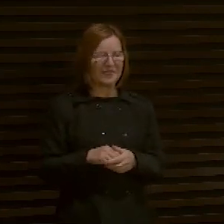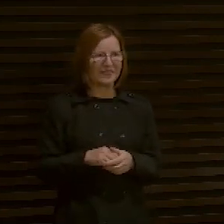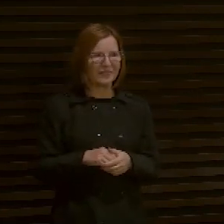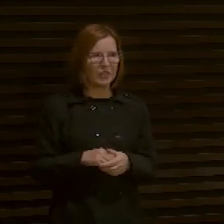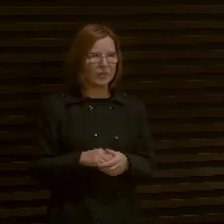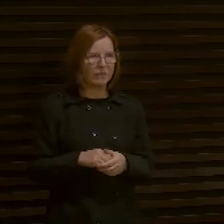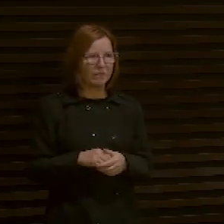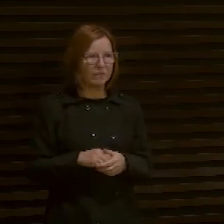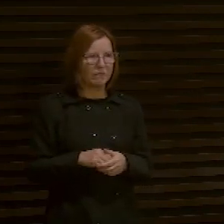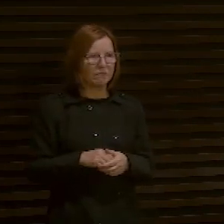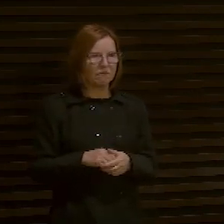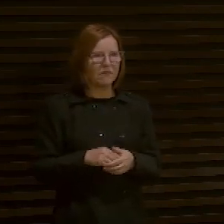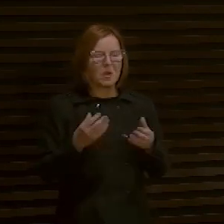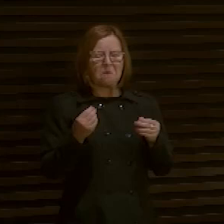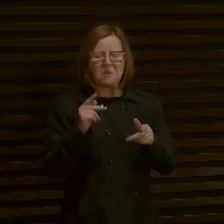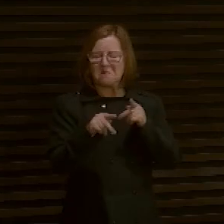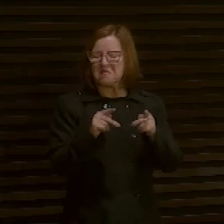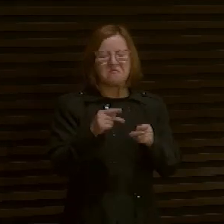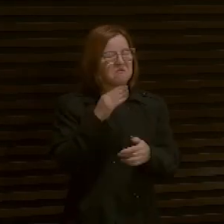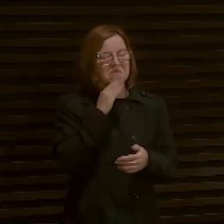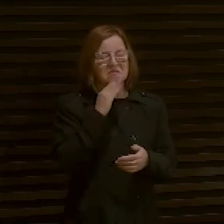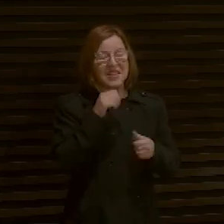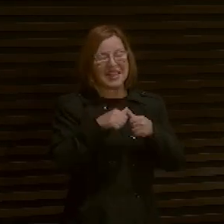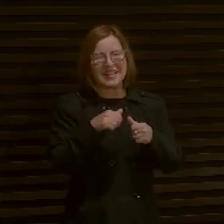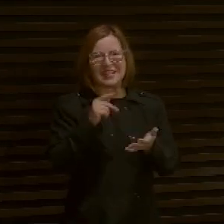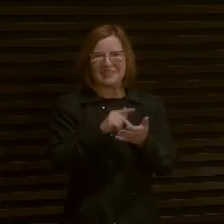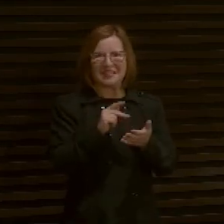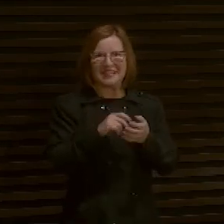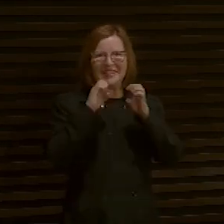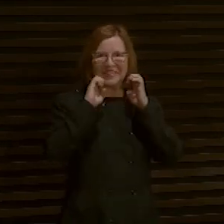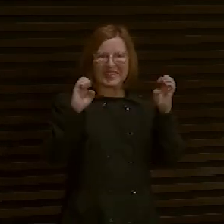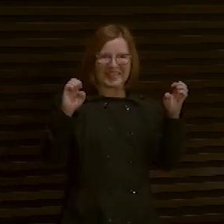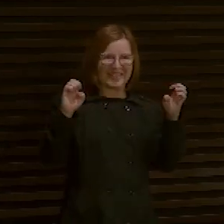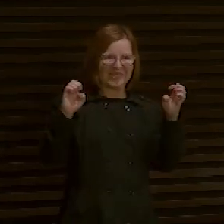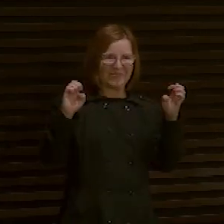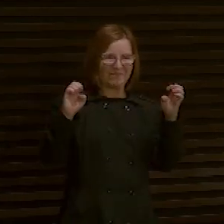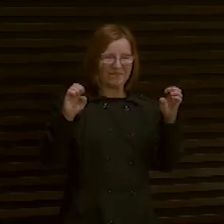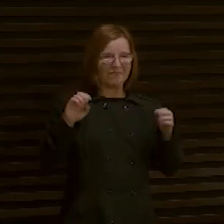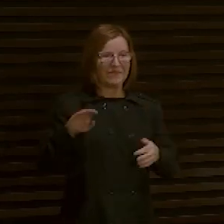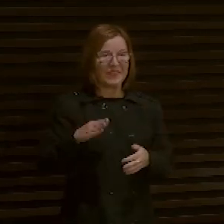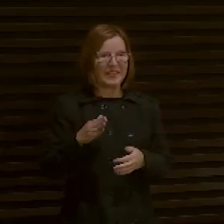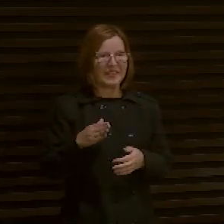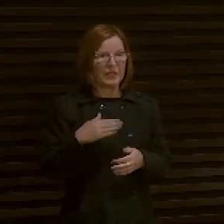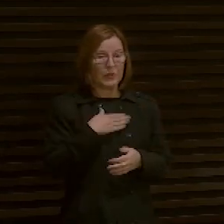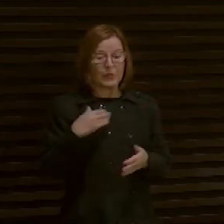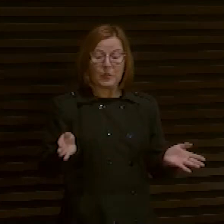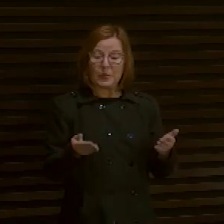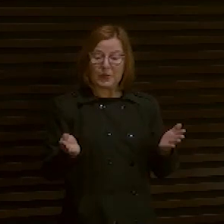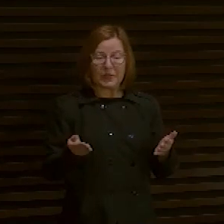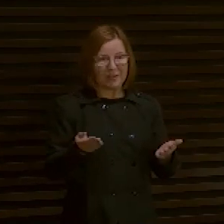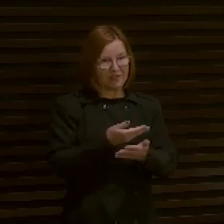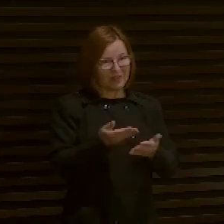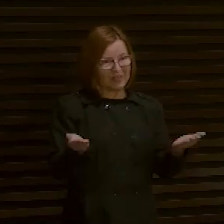Muitos irmãos não conhecem essa verdade do Evangelho, que Deus já proveu o sacrifício. Então eu gostaria de encorajar os irmãos hoje também, para